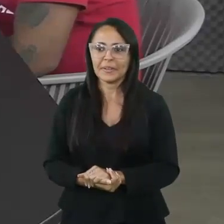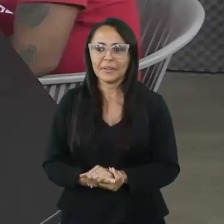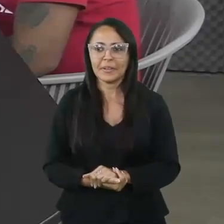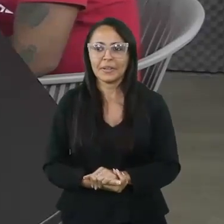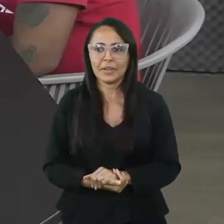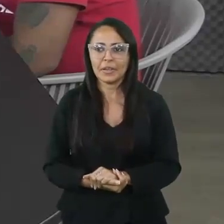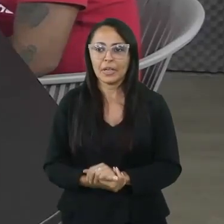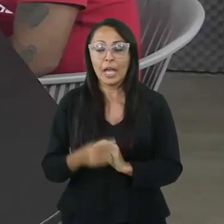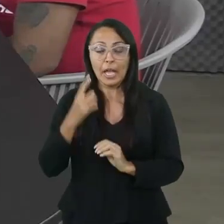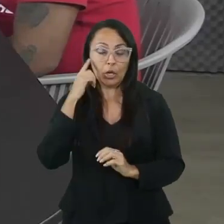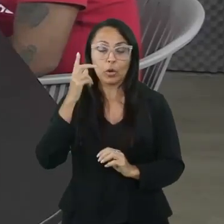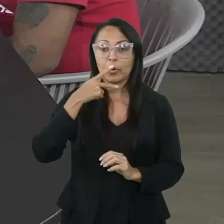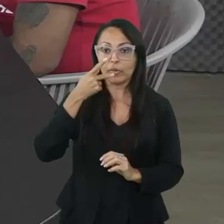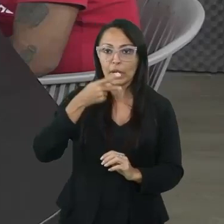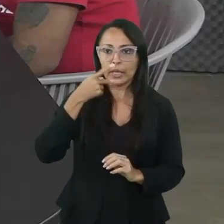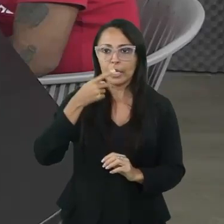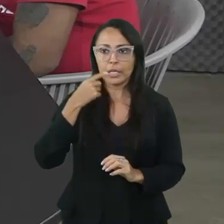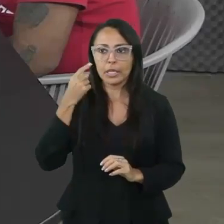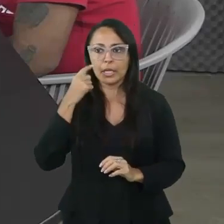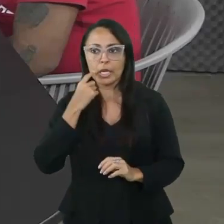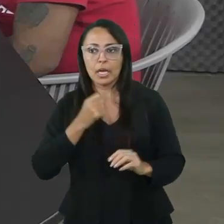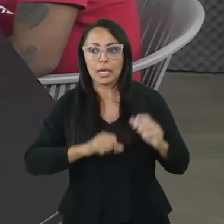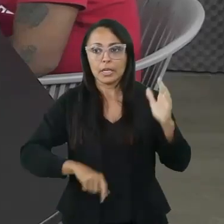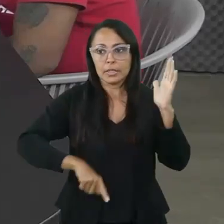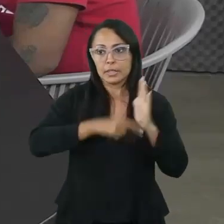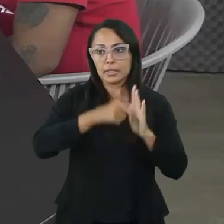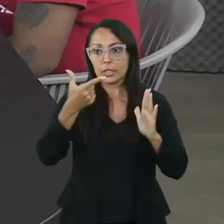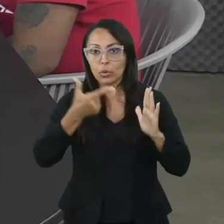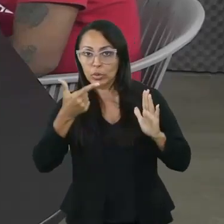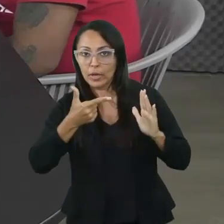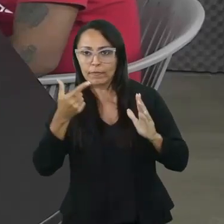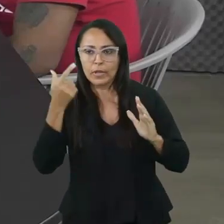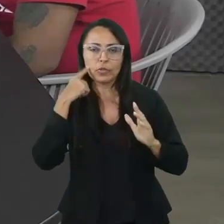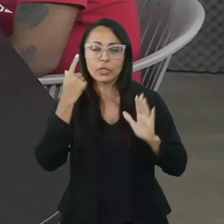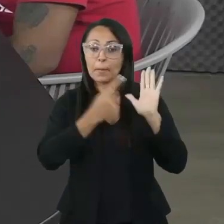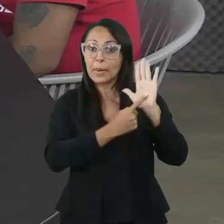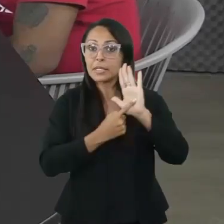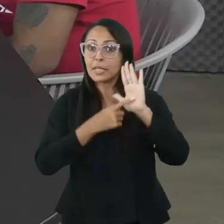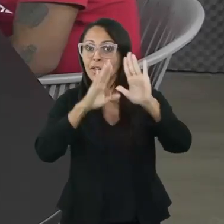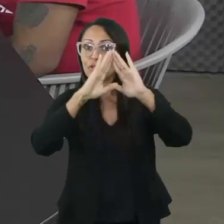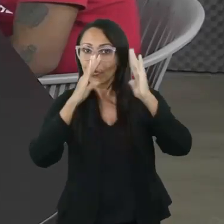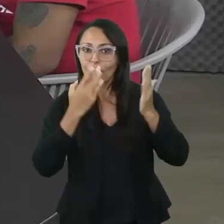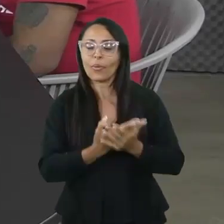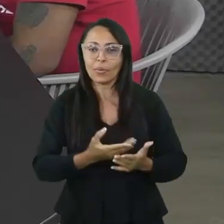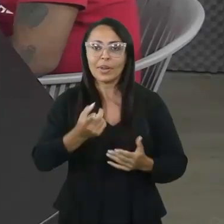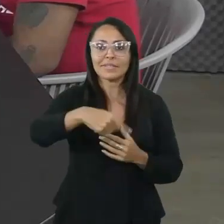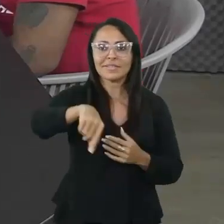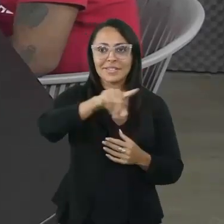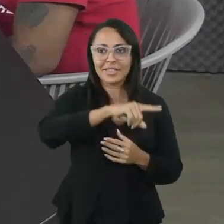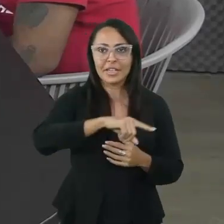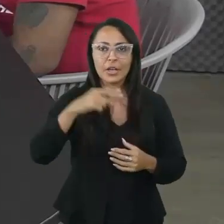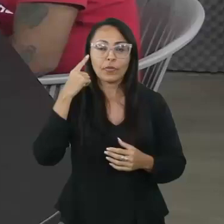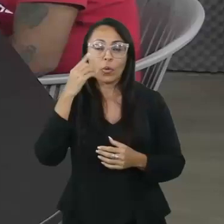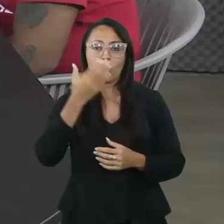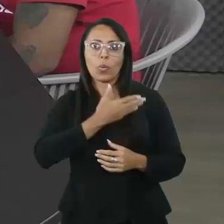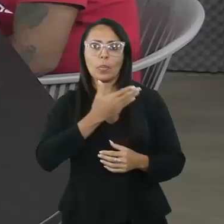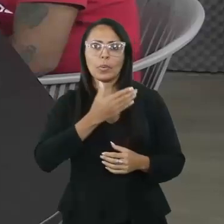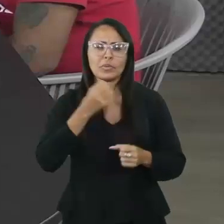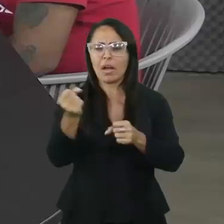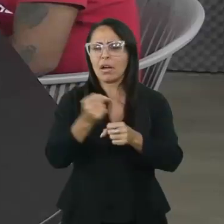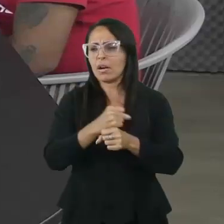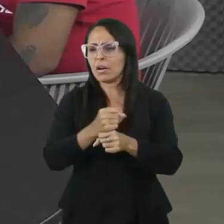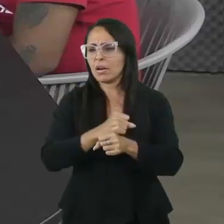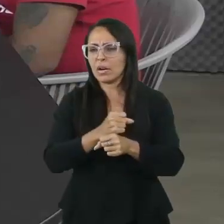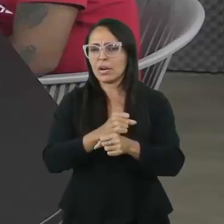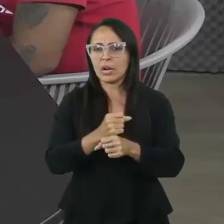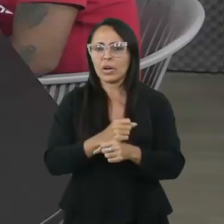morava lá, né? Como eu falei, segunda vez que eu pus meus pés lá foi para apresentar para a escola, porque antes eu tinha ido uma vez fui com um amigo há muitos anos num almoço